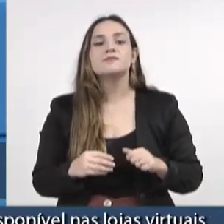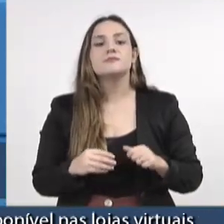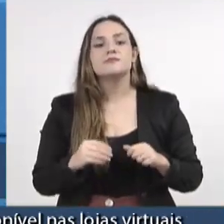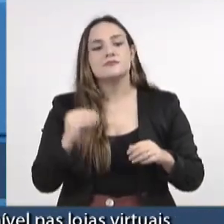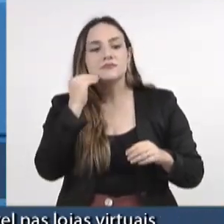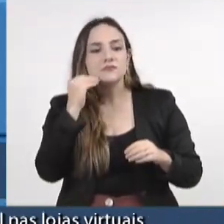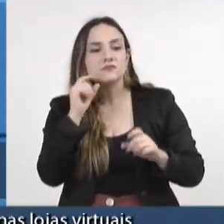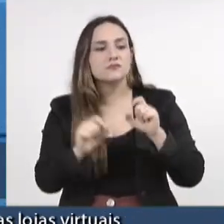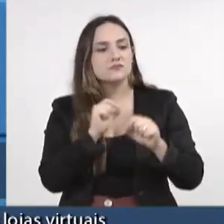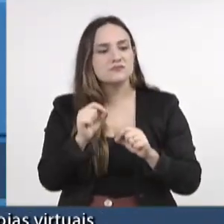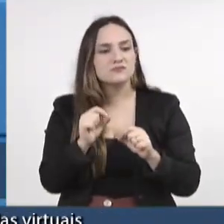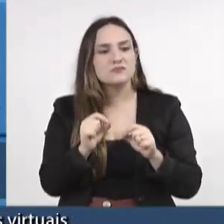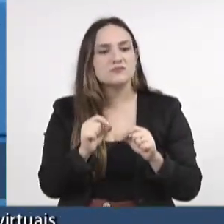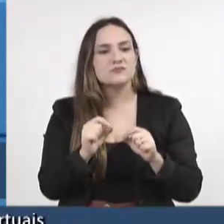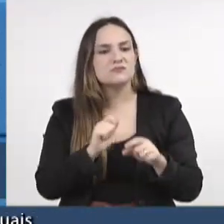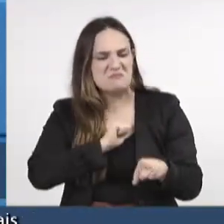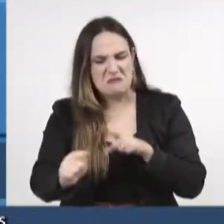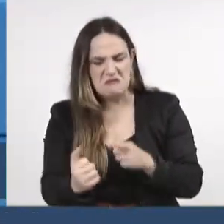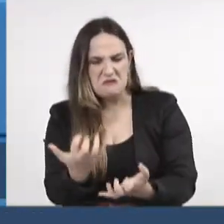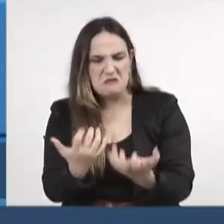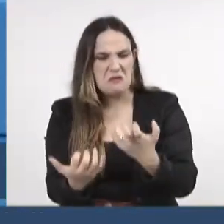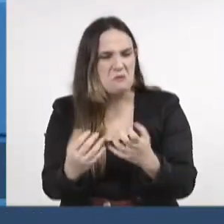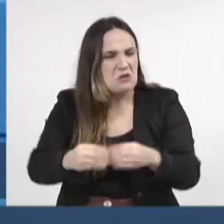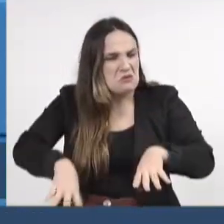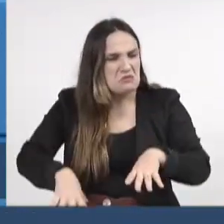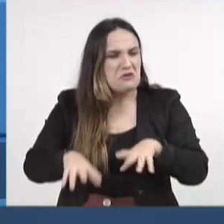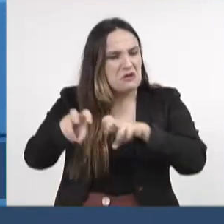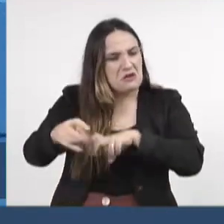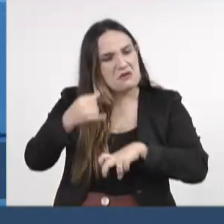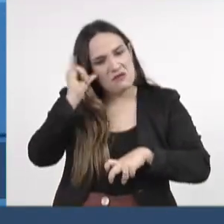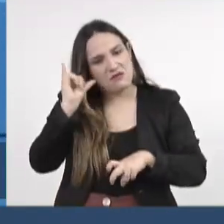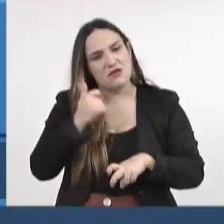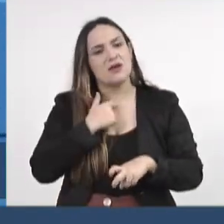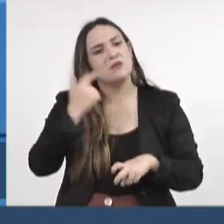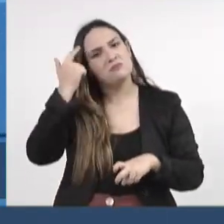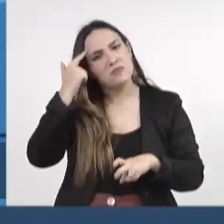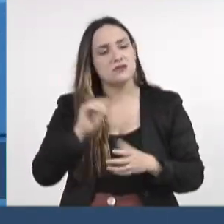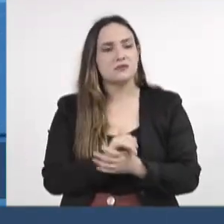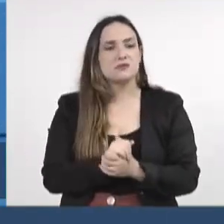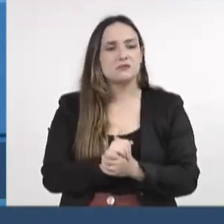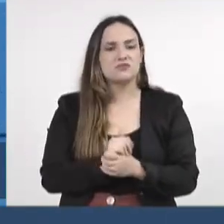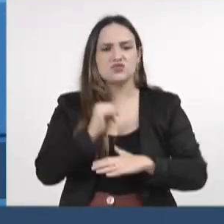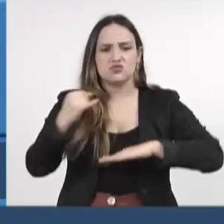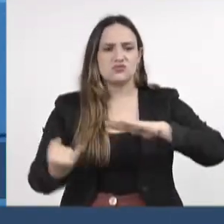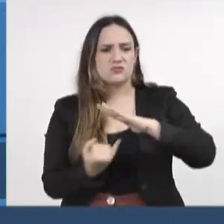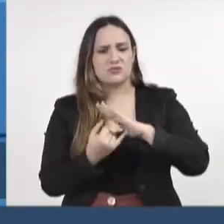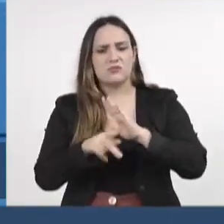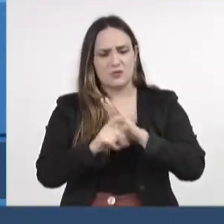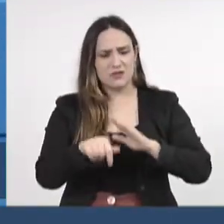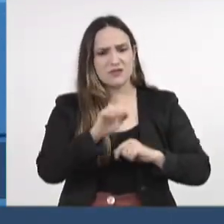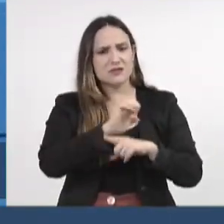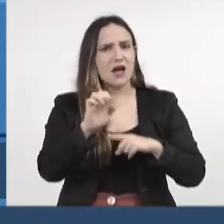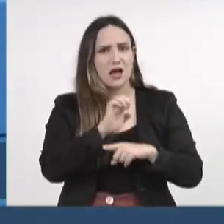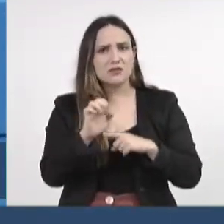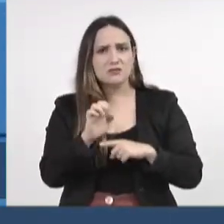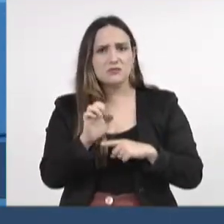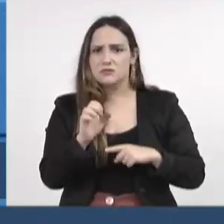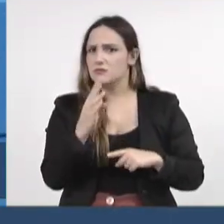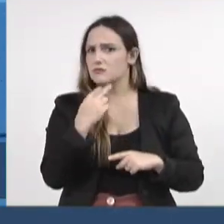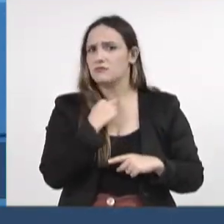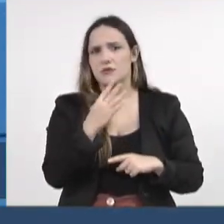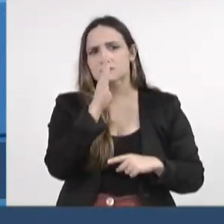ajudar nesse trabalho, para a gente impedir e proteger o produtor rural e todo mundo que tem a sua propriedade privada. Não podemos permitir que o Brasil